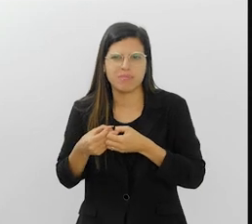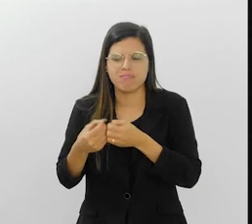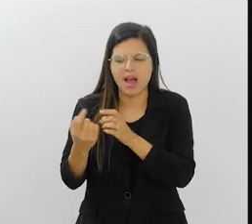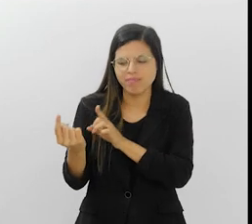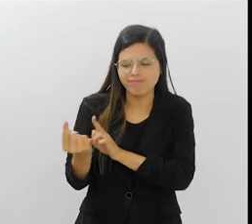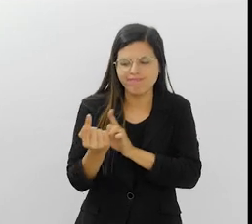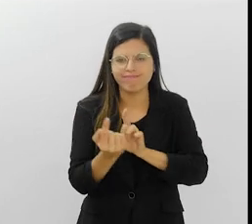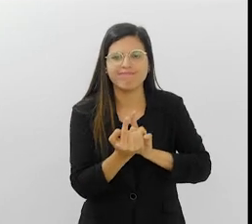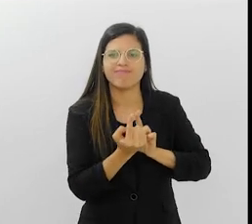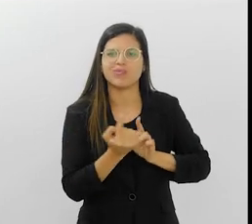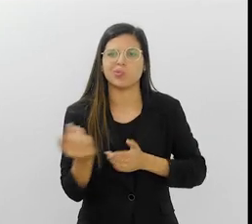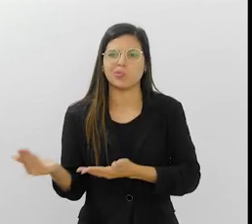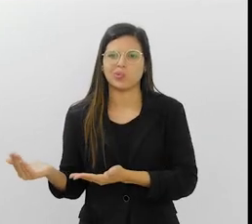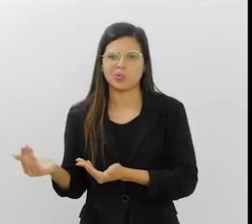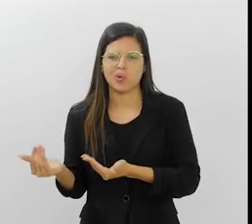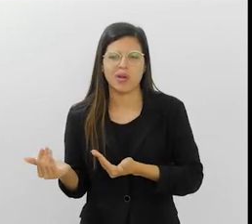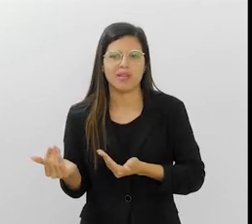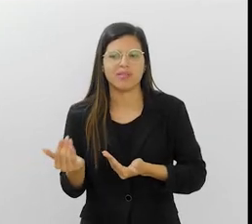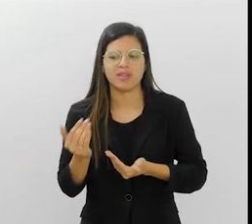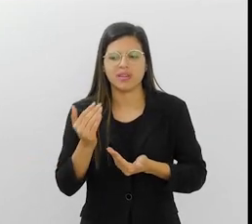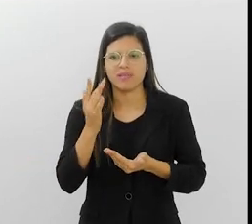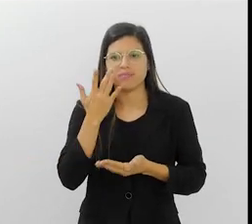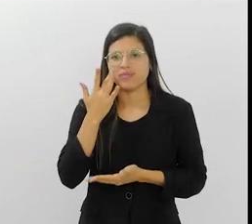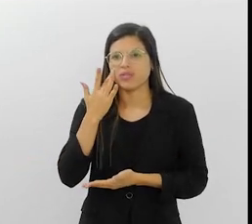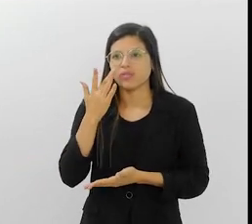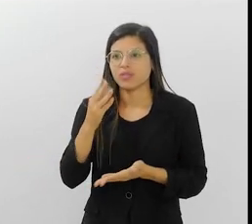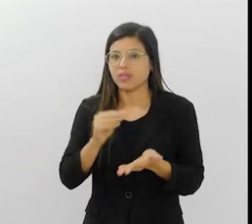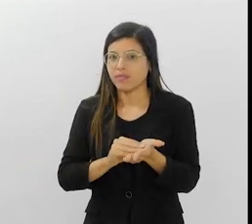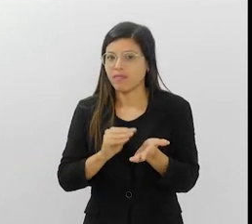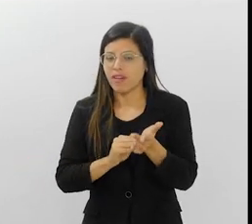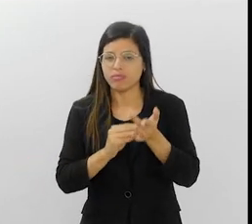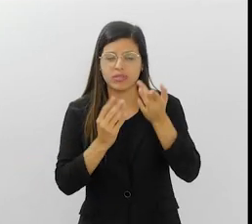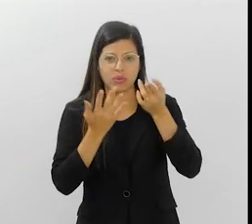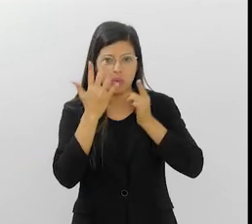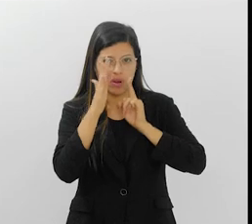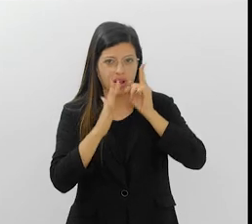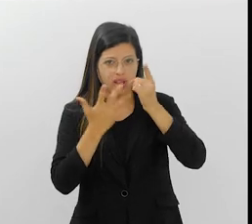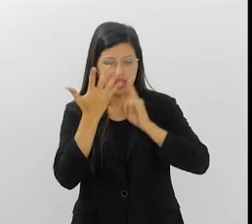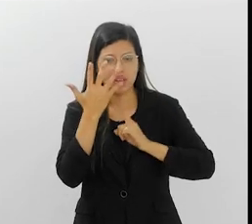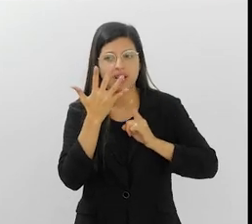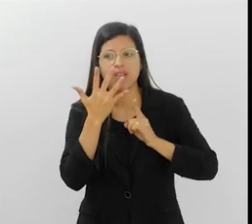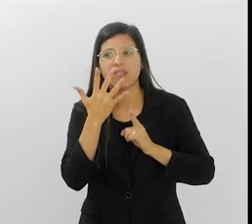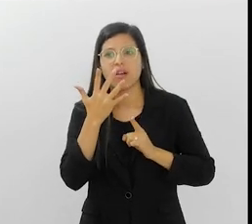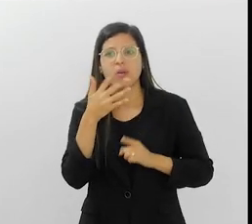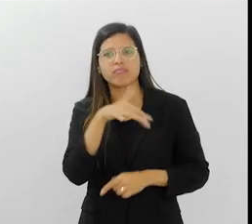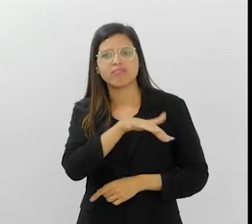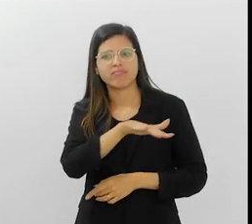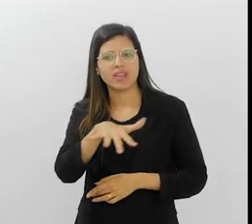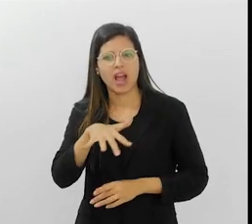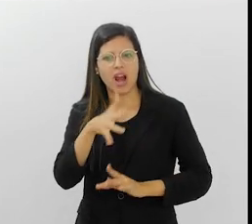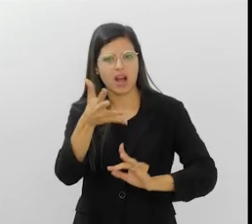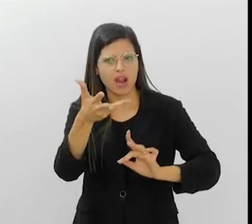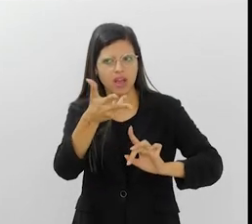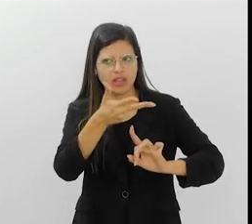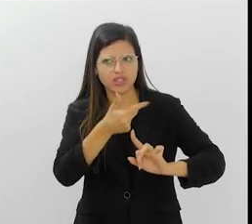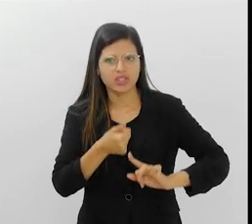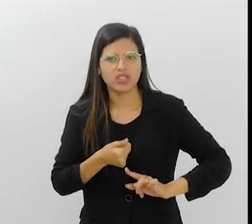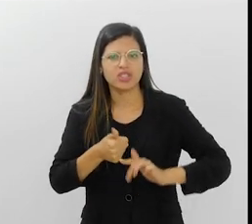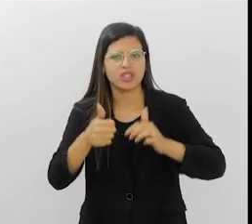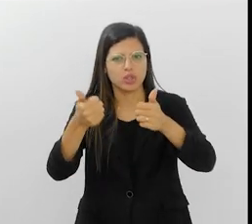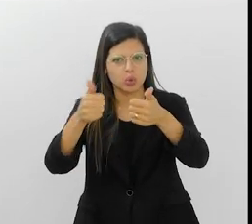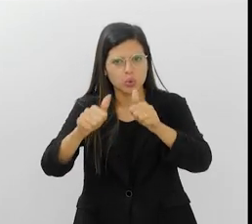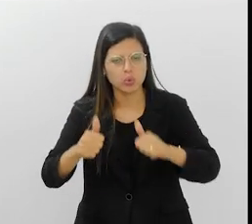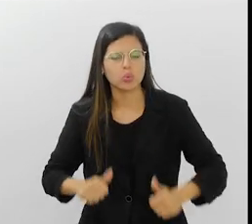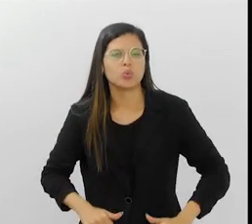que falta muito no carnaval, no geral, né? Eu já estou falando em tudo, na parte artística. Que eu